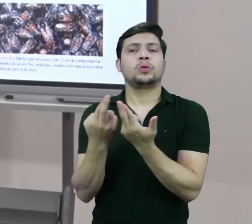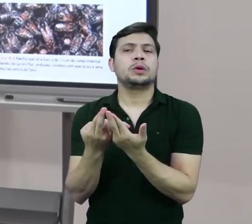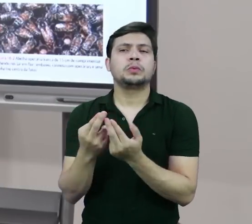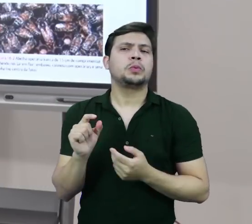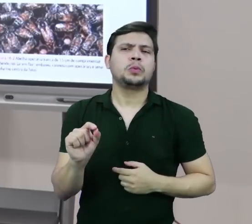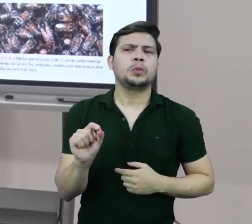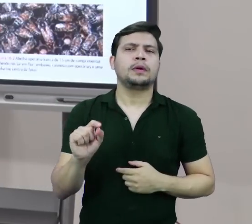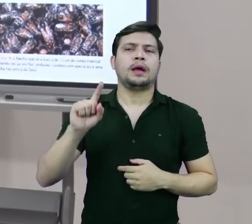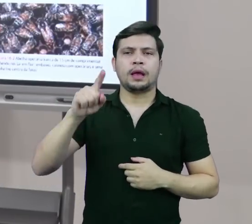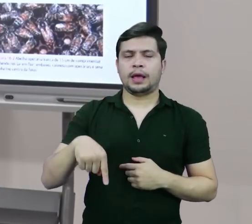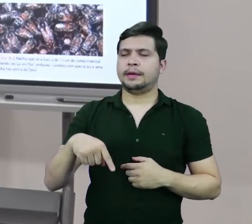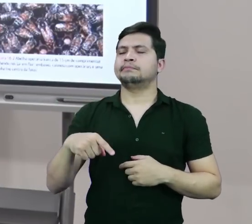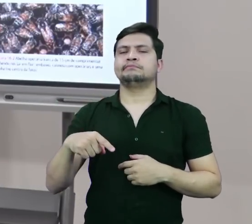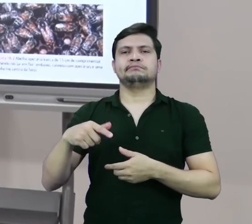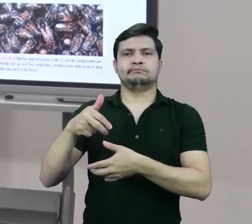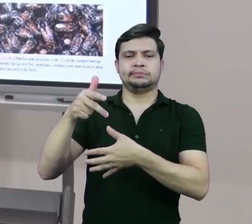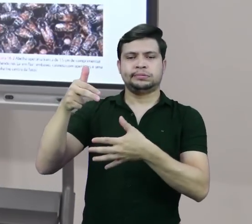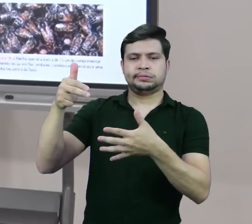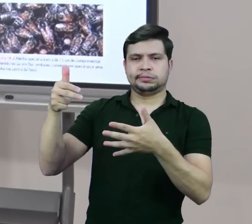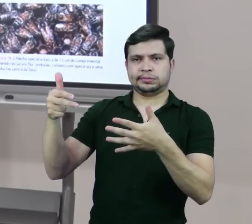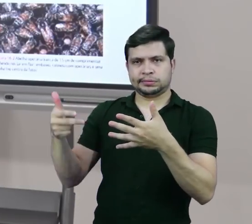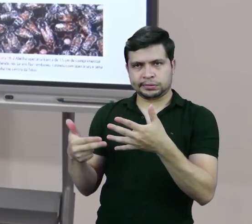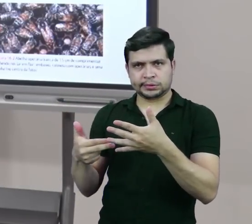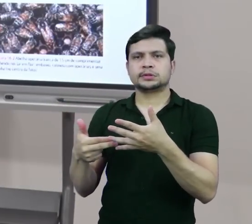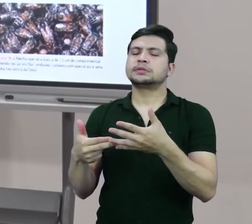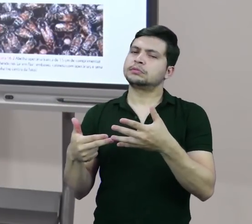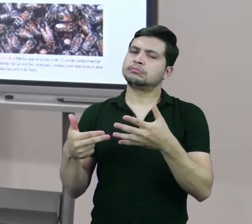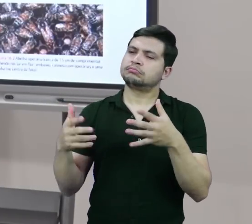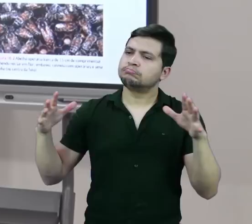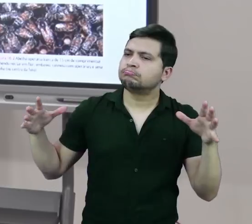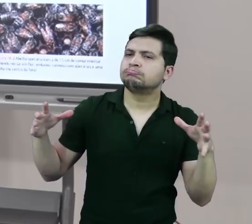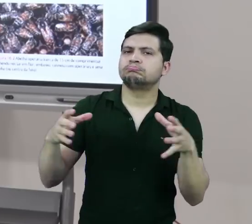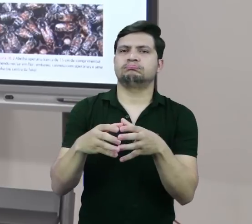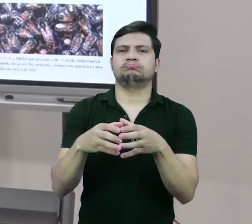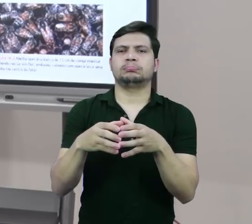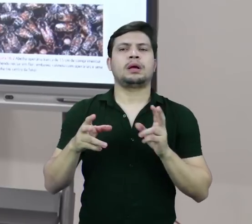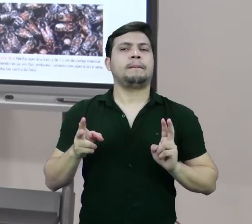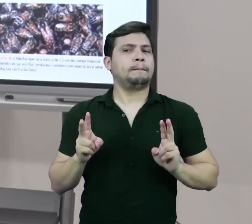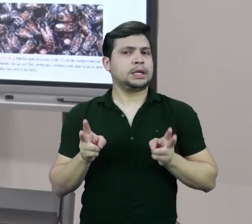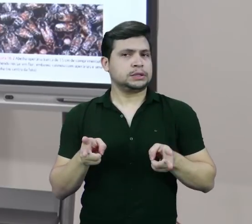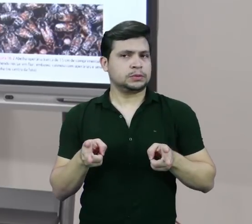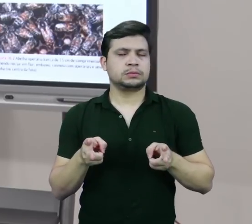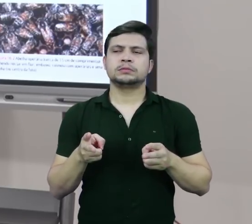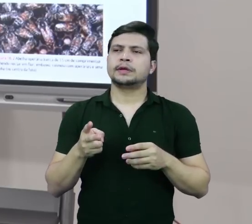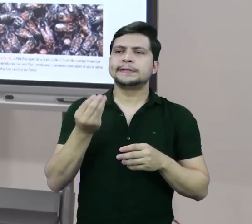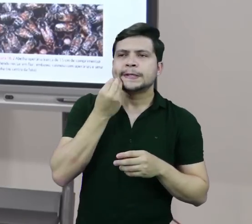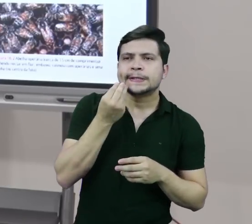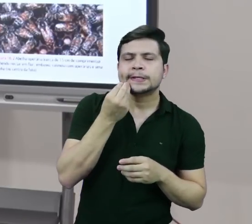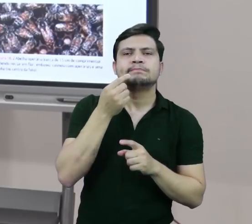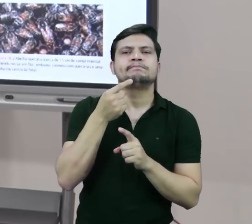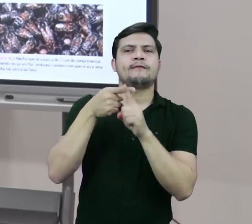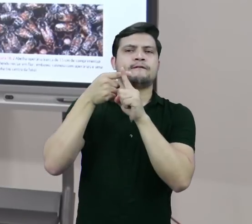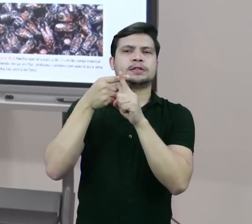As reuniões são agrupamentos de indivíduos instáveis, né? Agrupamentos instáveis desses indivíduos de uma mesma espécie em busca